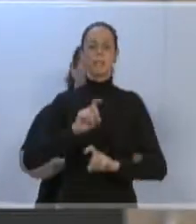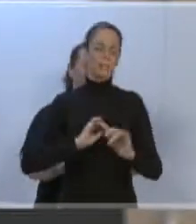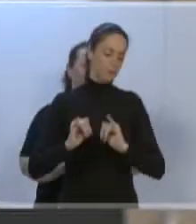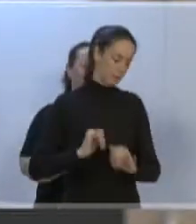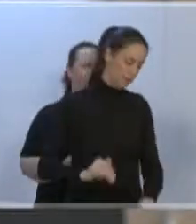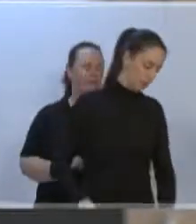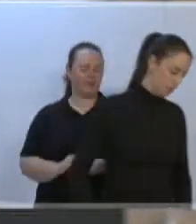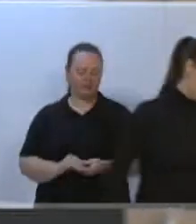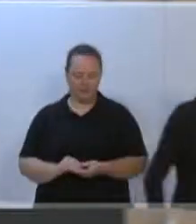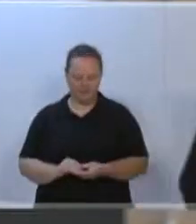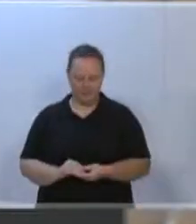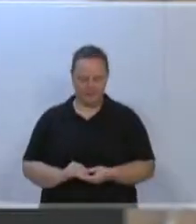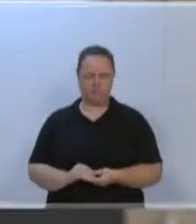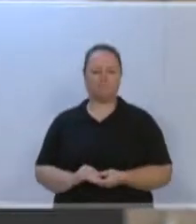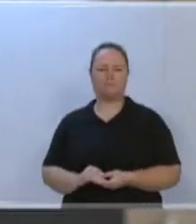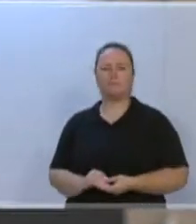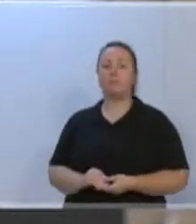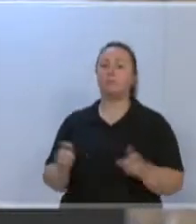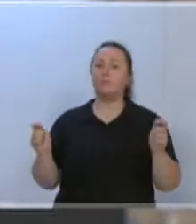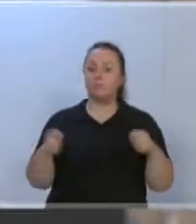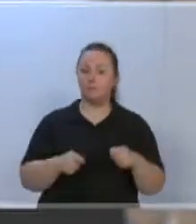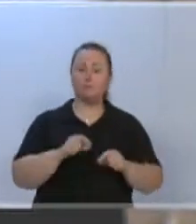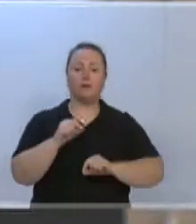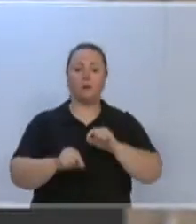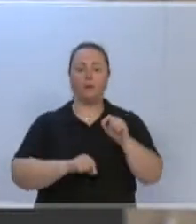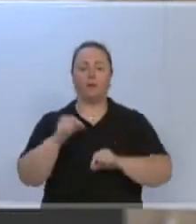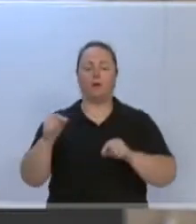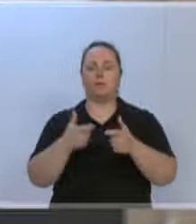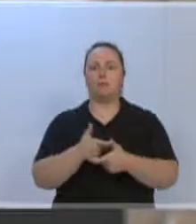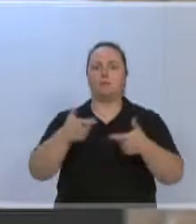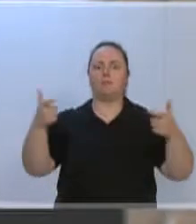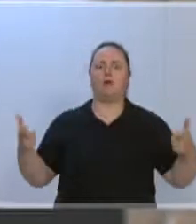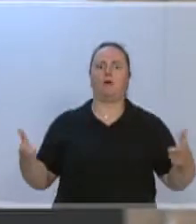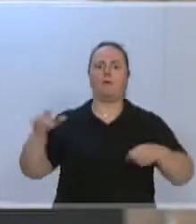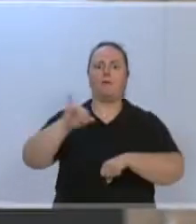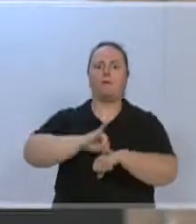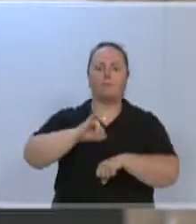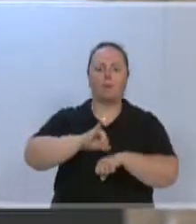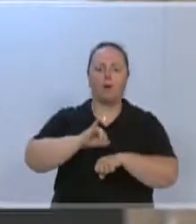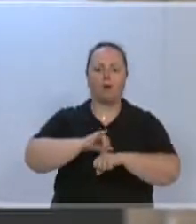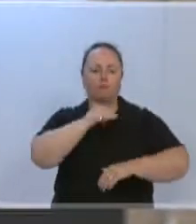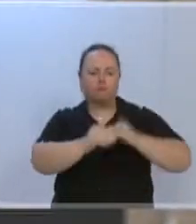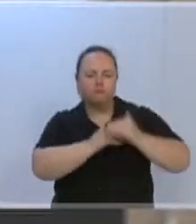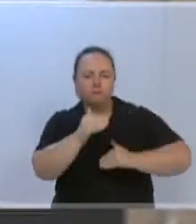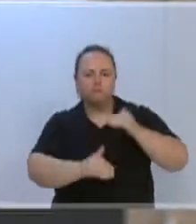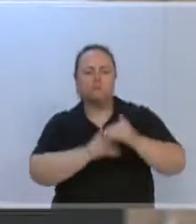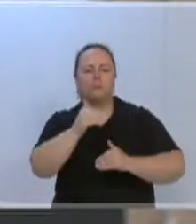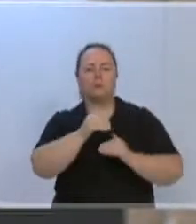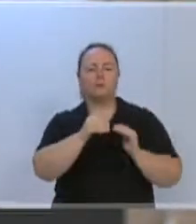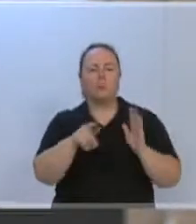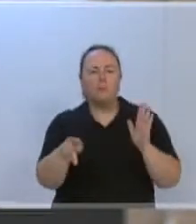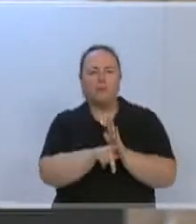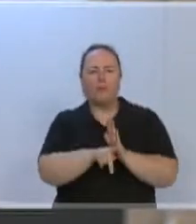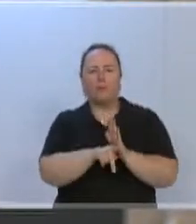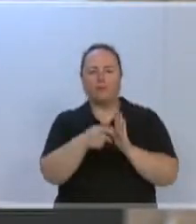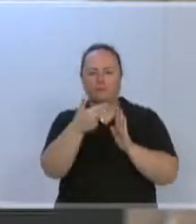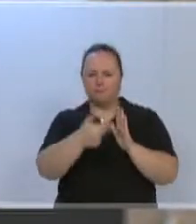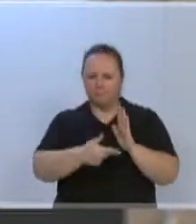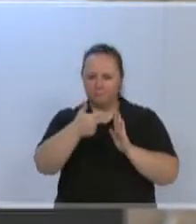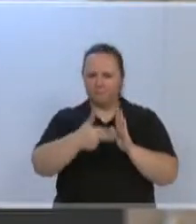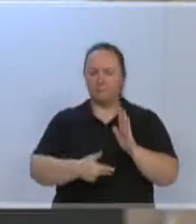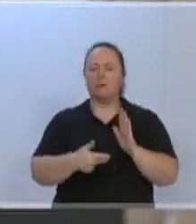tem capacidade maior pólo de desenvolvimento de software do mundo palavras